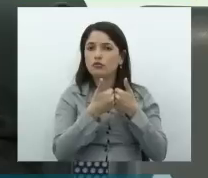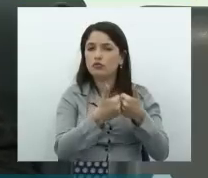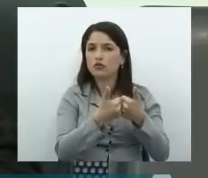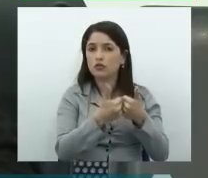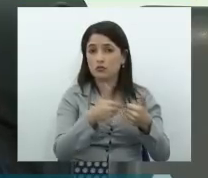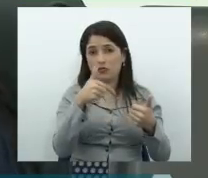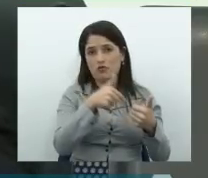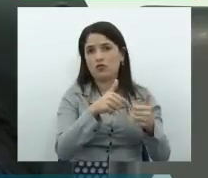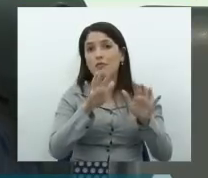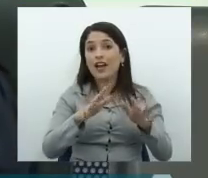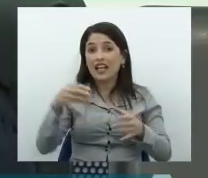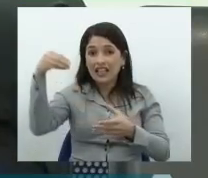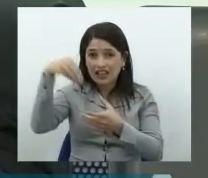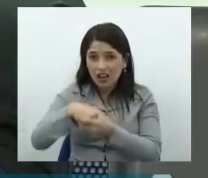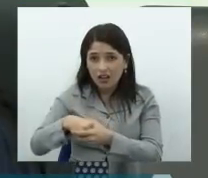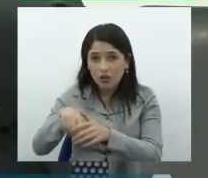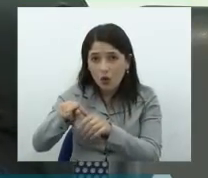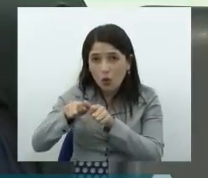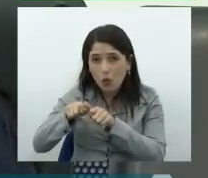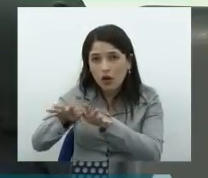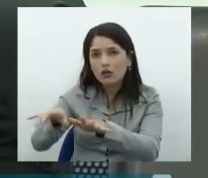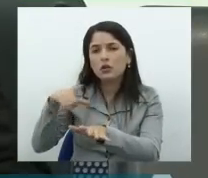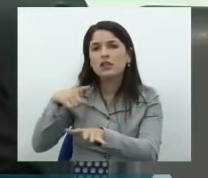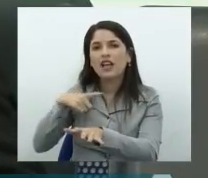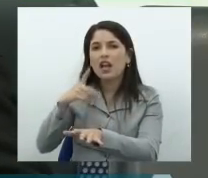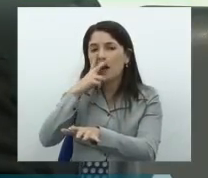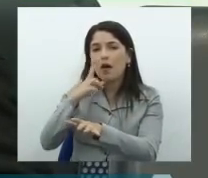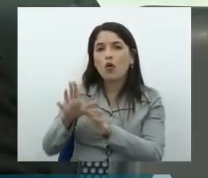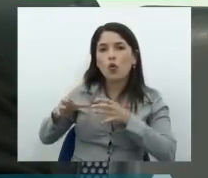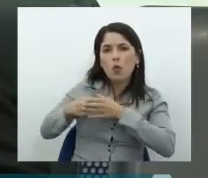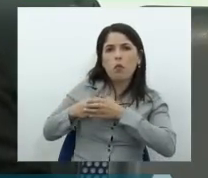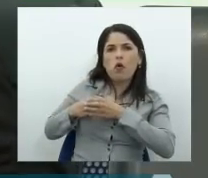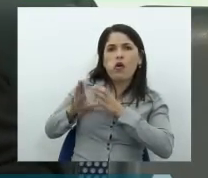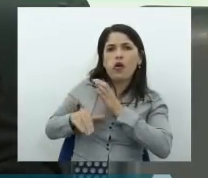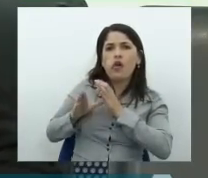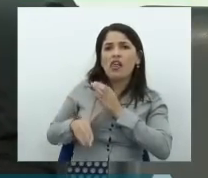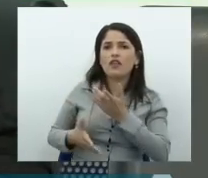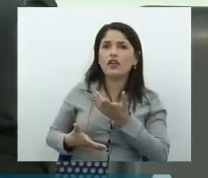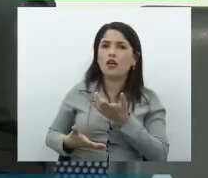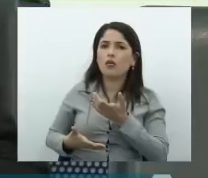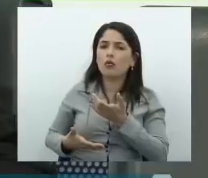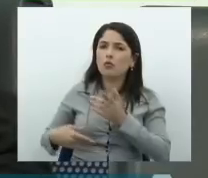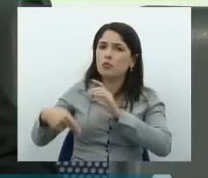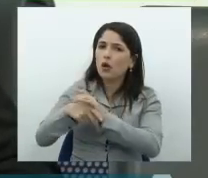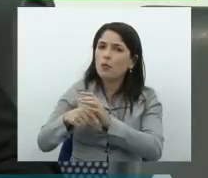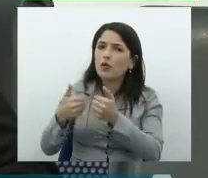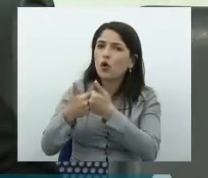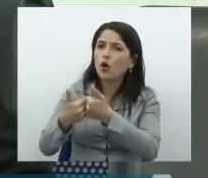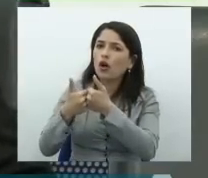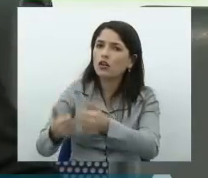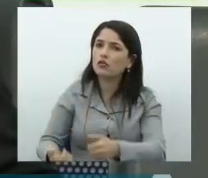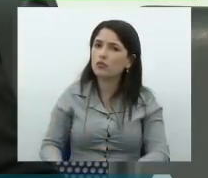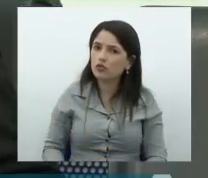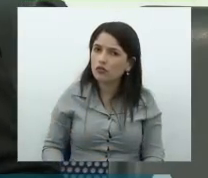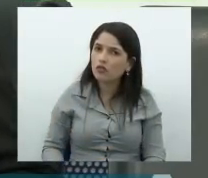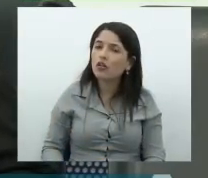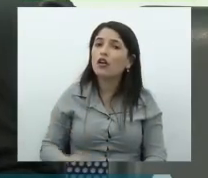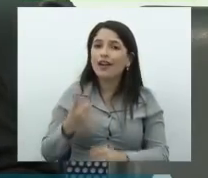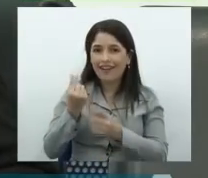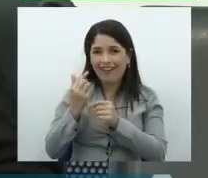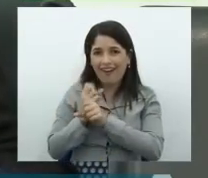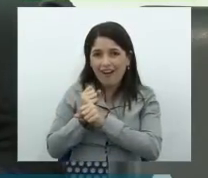em Guarulhos uma máfia que comanda o transporte coletivo. Essa máfia frauda as planilhas de